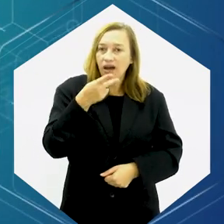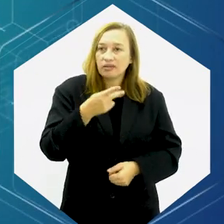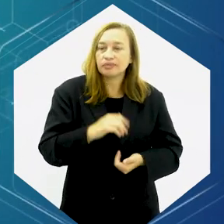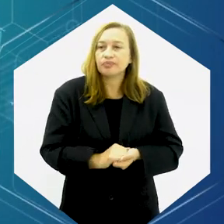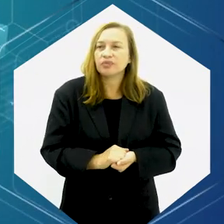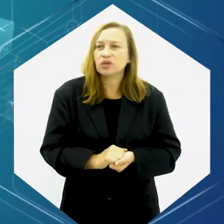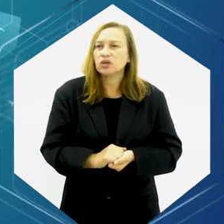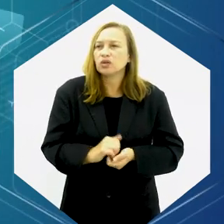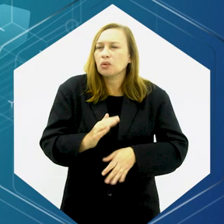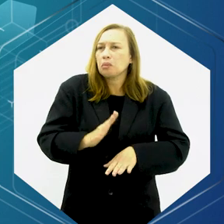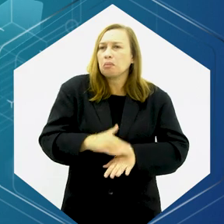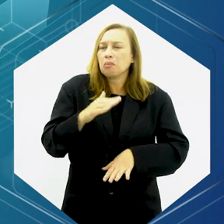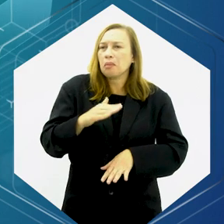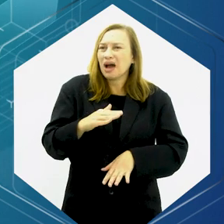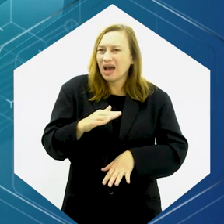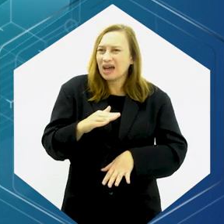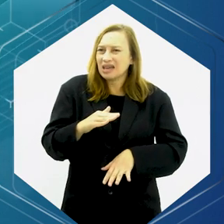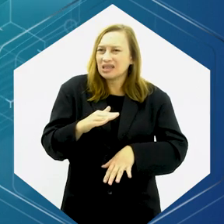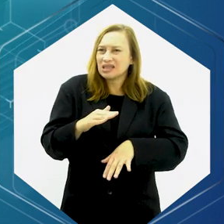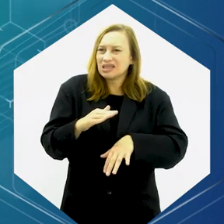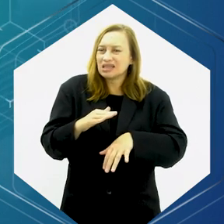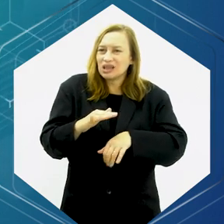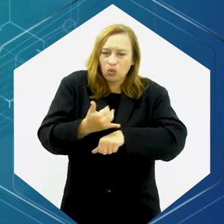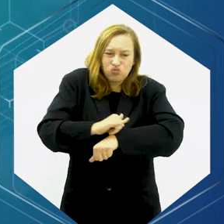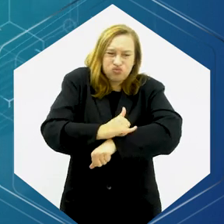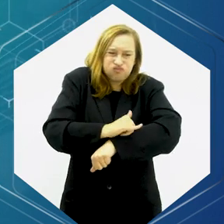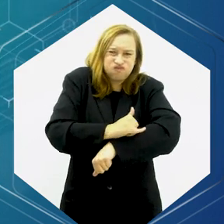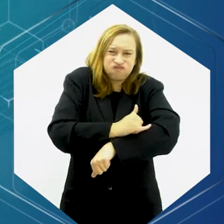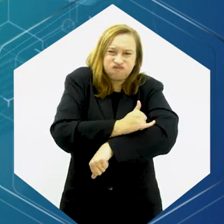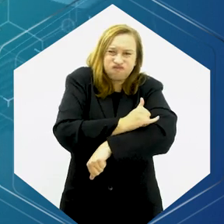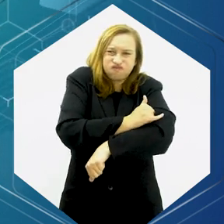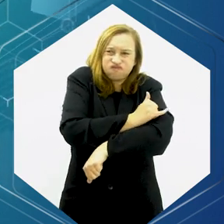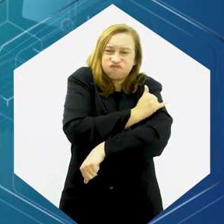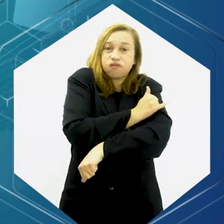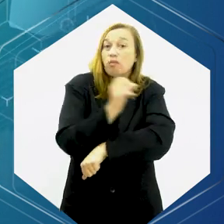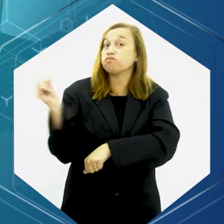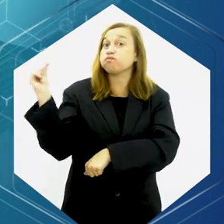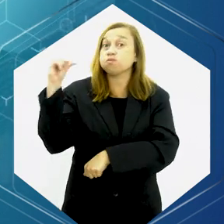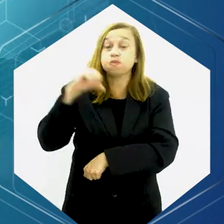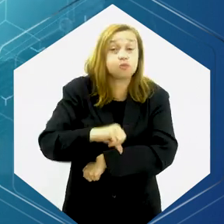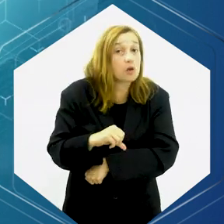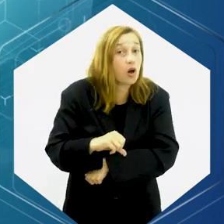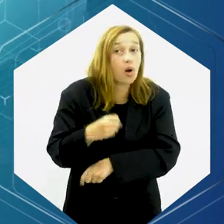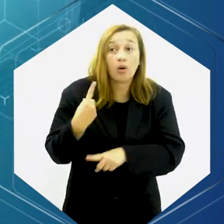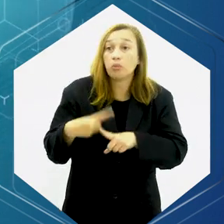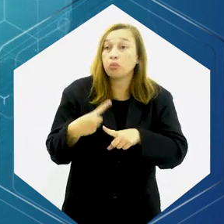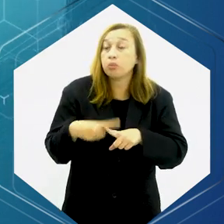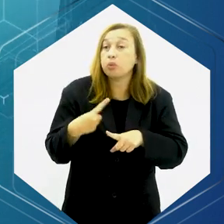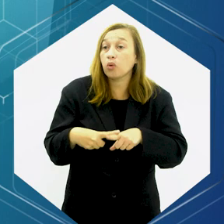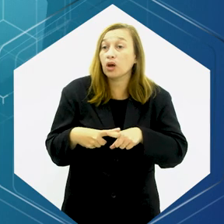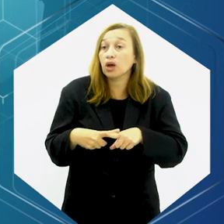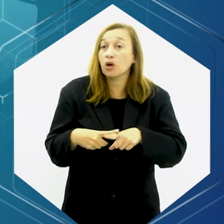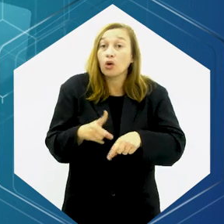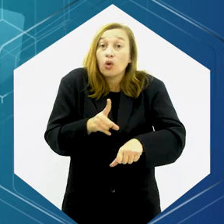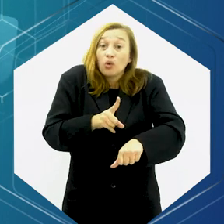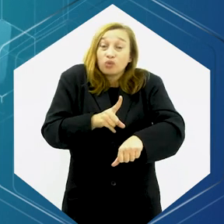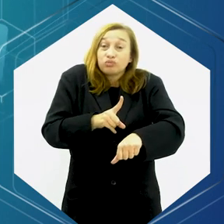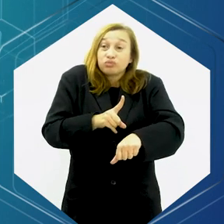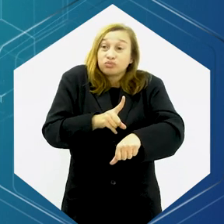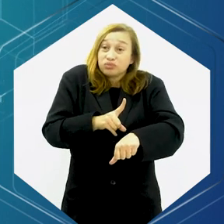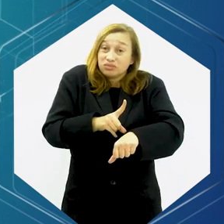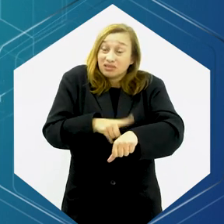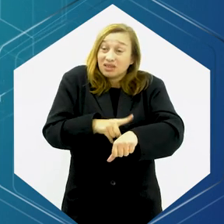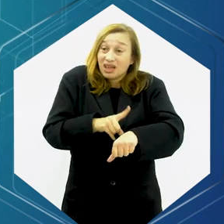dizer que quanto mais precoce a obesidade seja é muito pior porque aumenta o tempo de